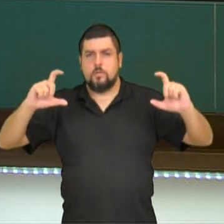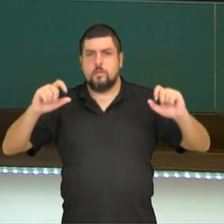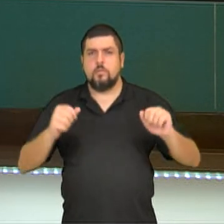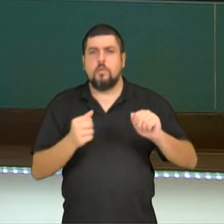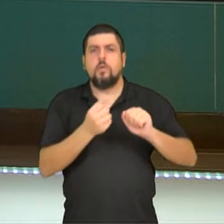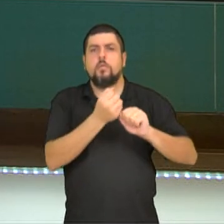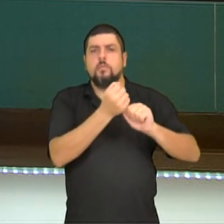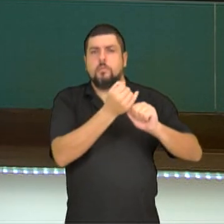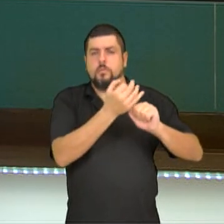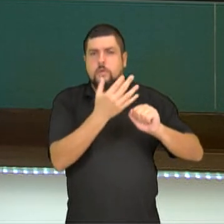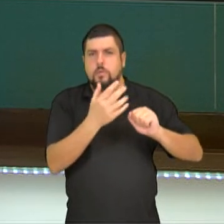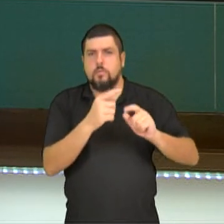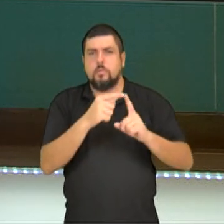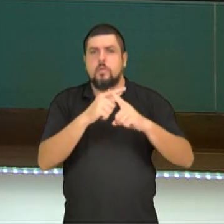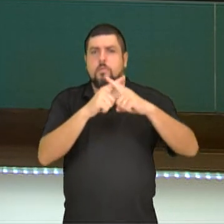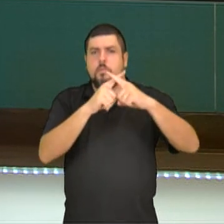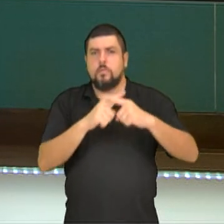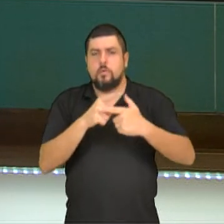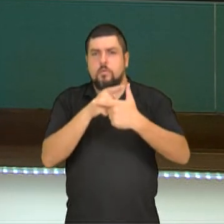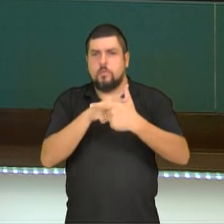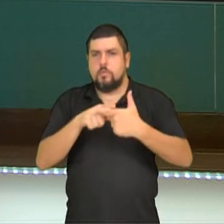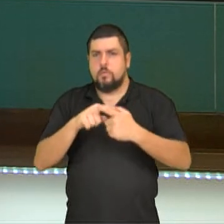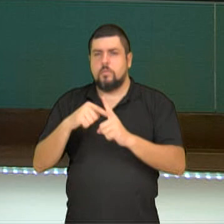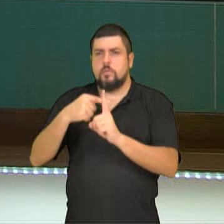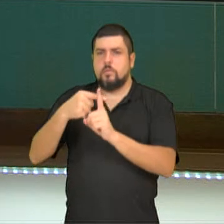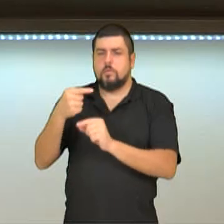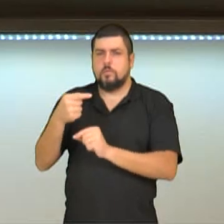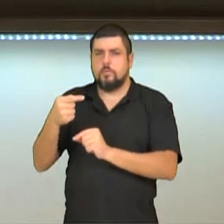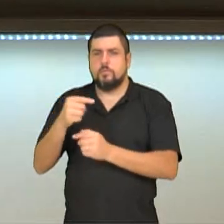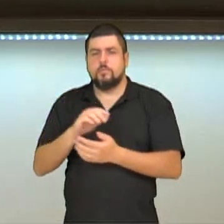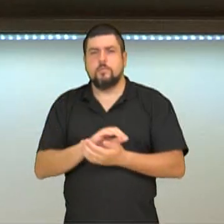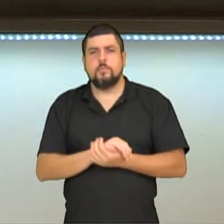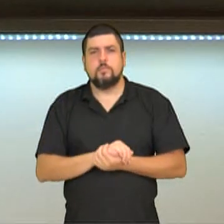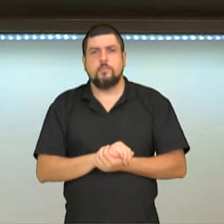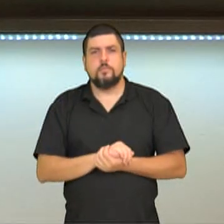potenciação, multiplicação e divisão, adição e subtração,